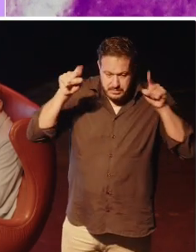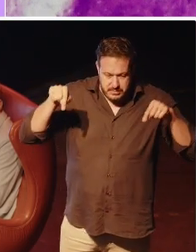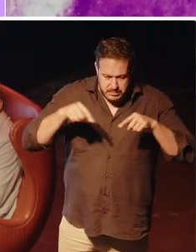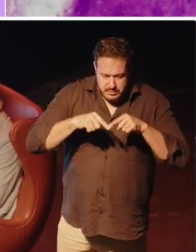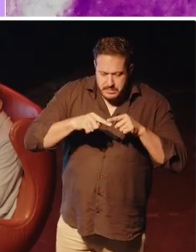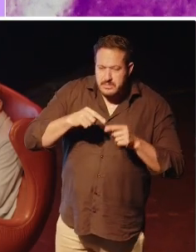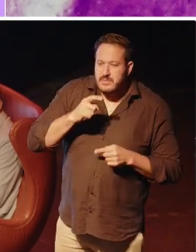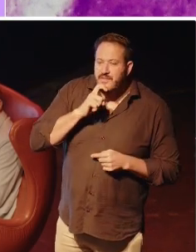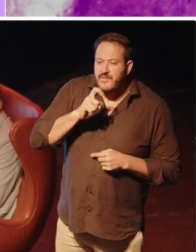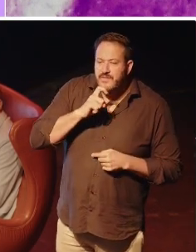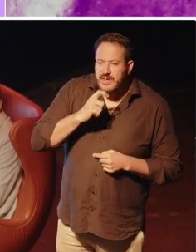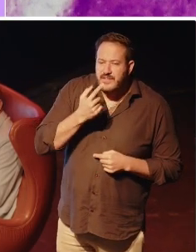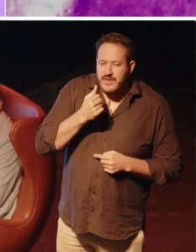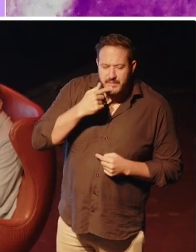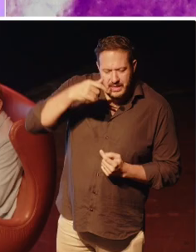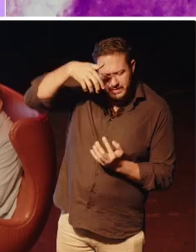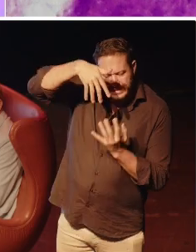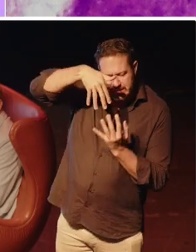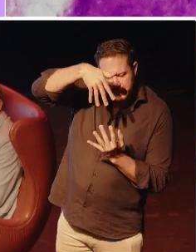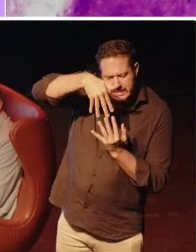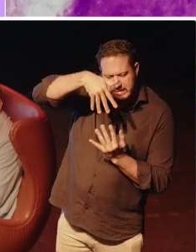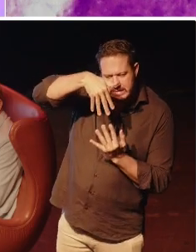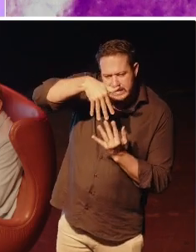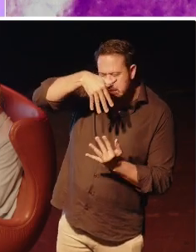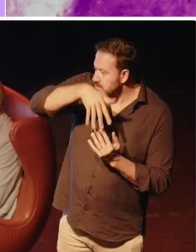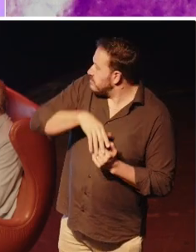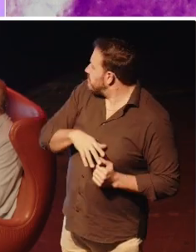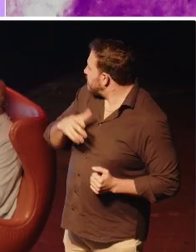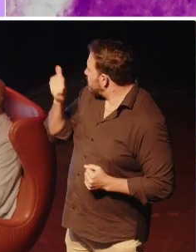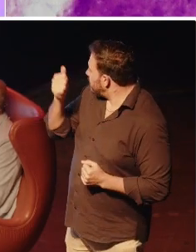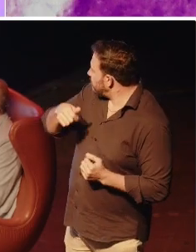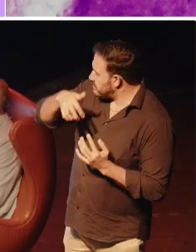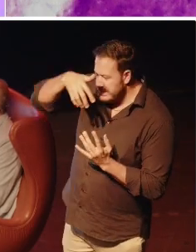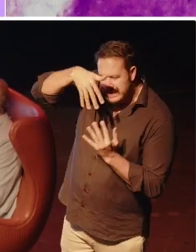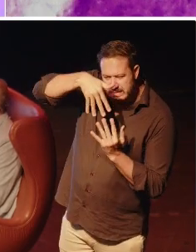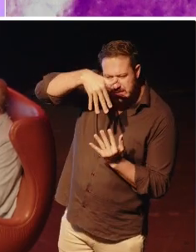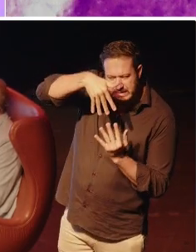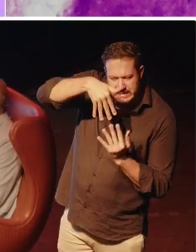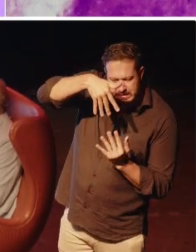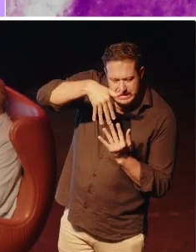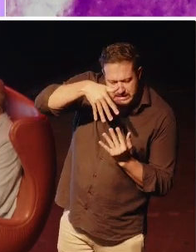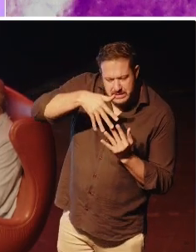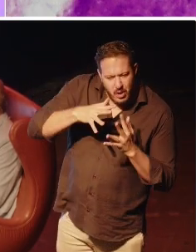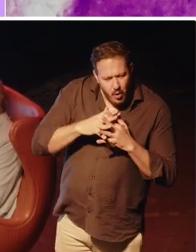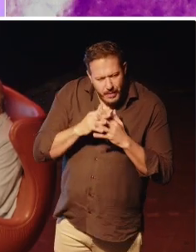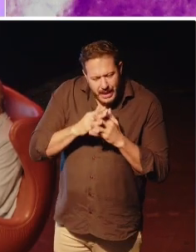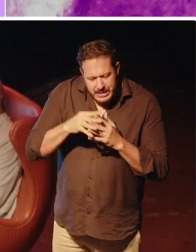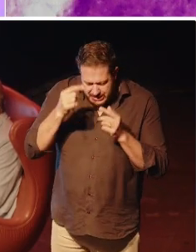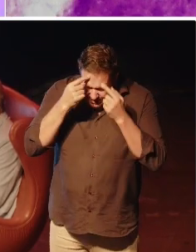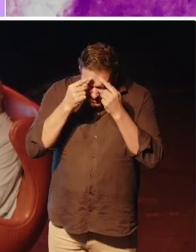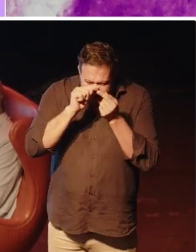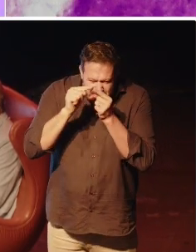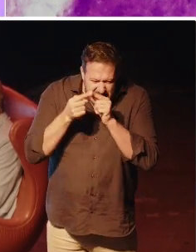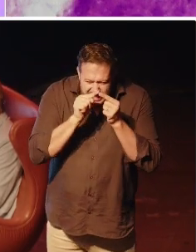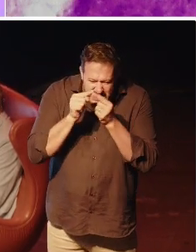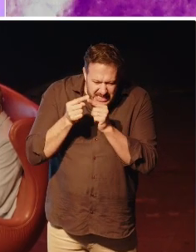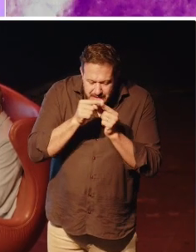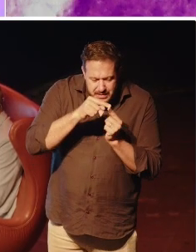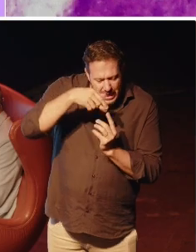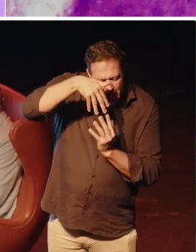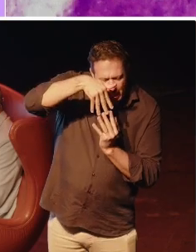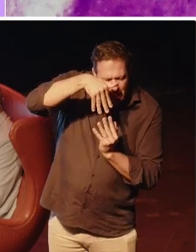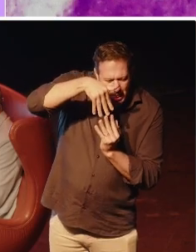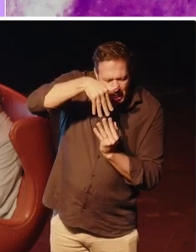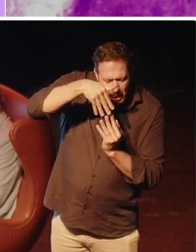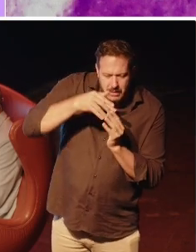a gente vê como é complexo, né, todas as ligações entre as células